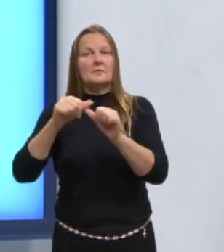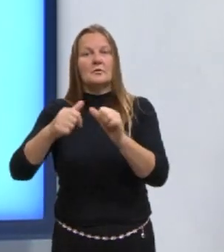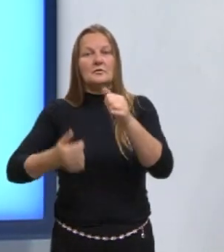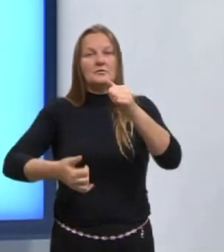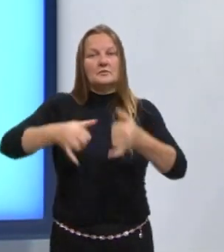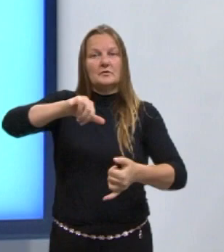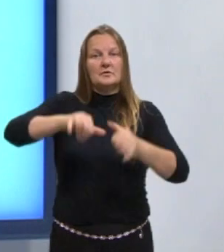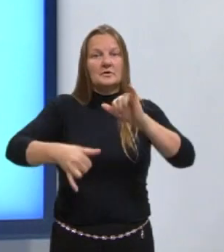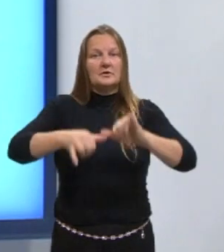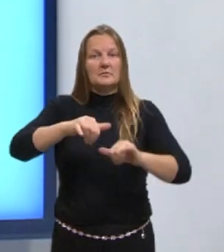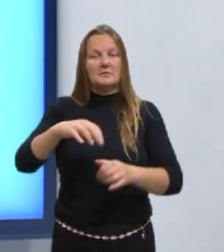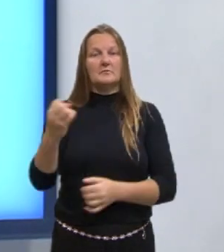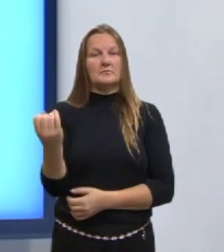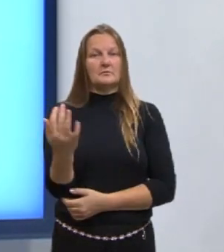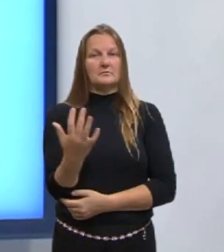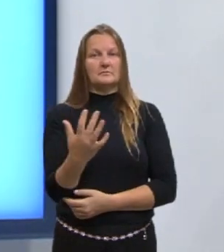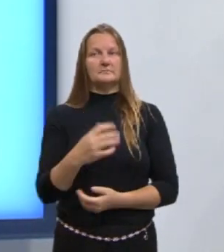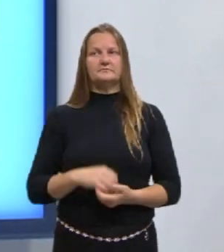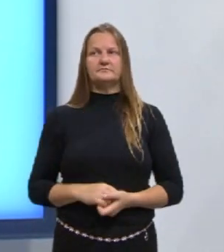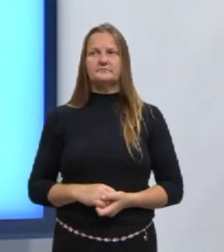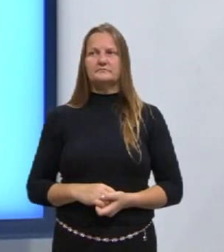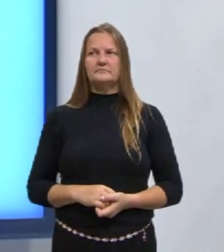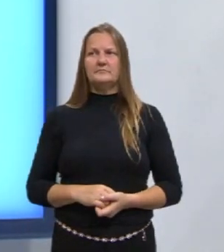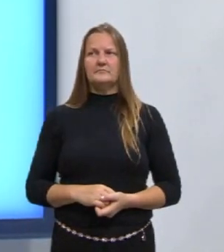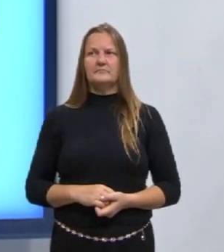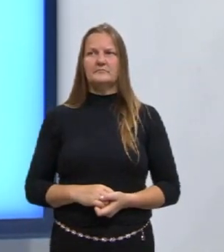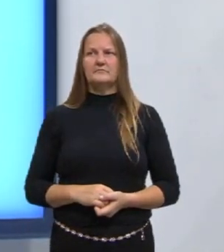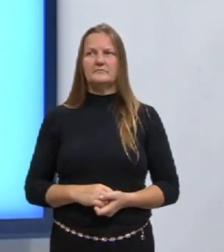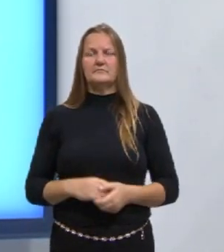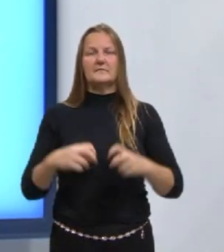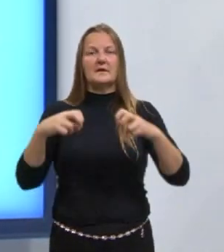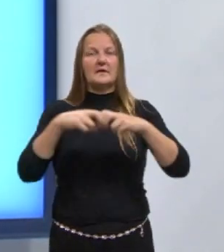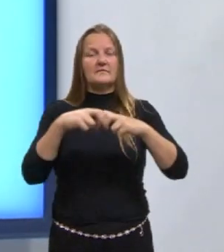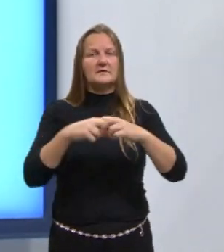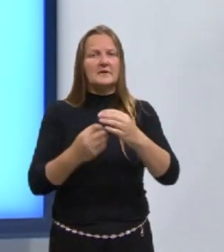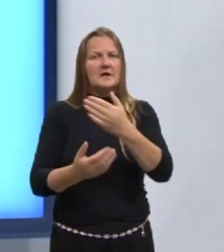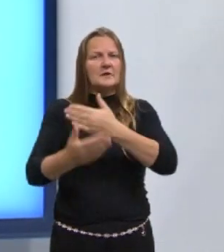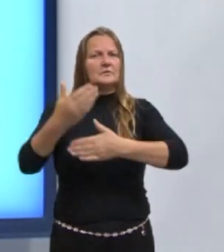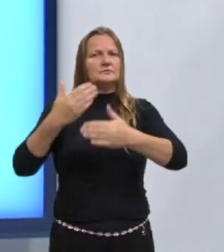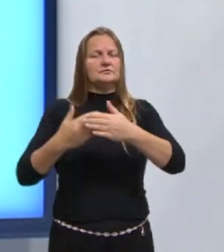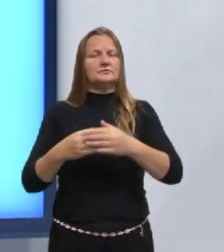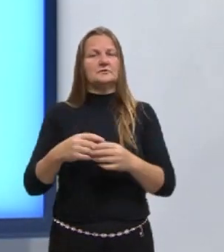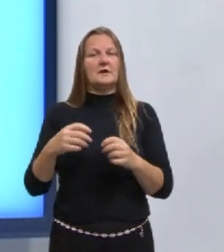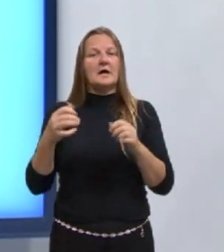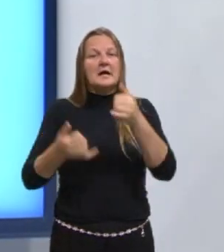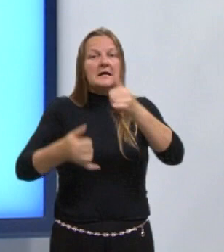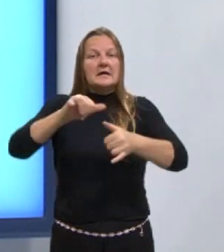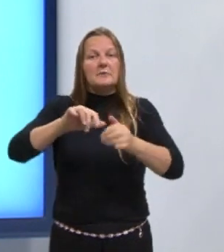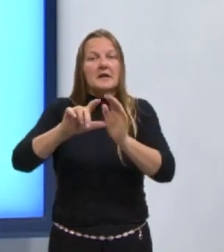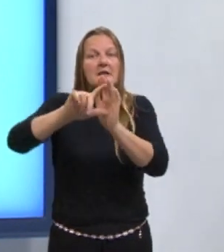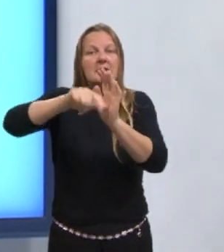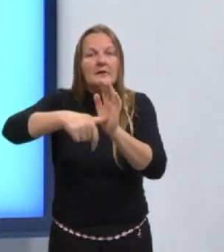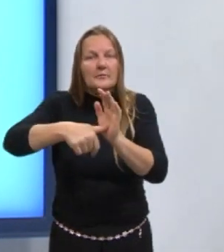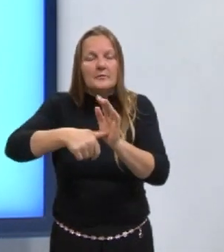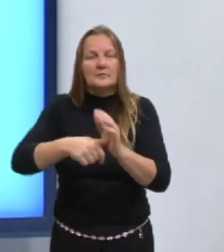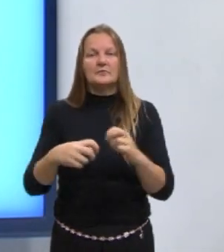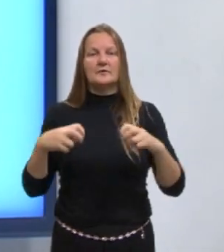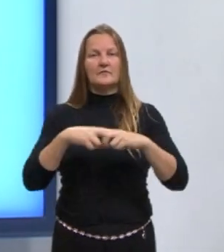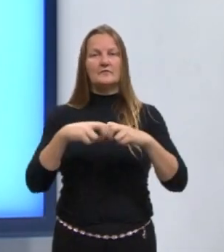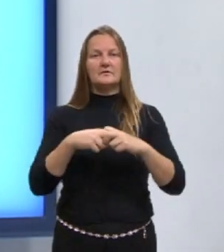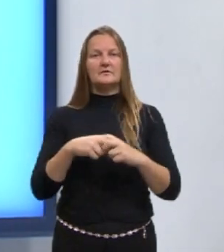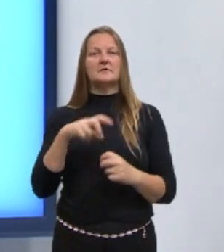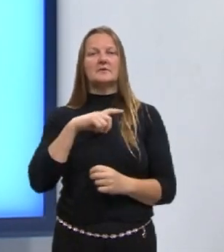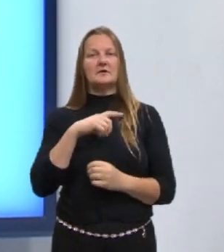ciência muito mais moderna, por exemplo, do que a física, né? Ela surge muito mais recentemente, apesar de que a física a gente ainda,